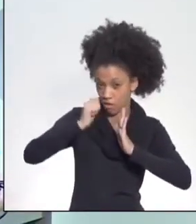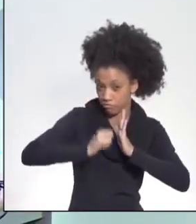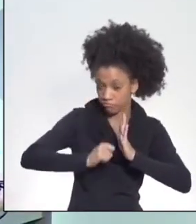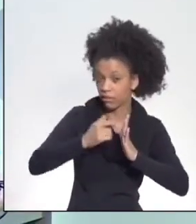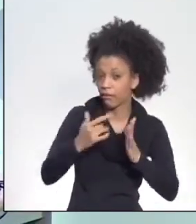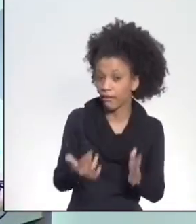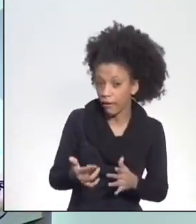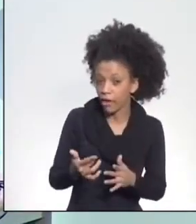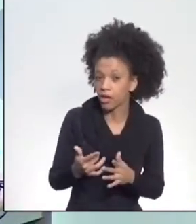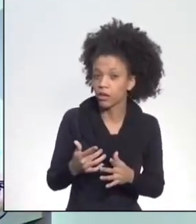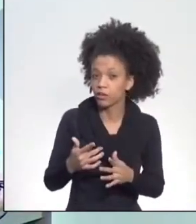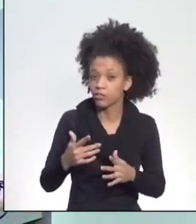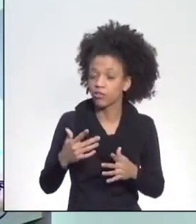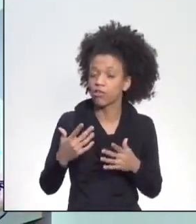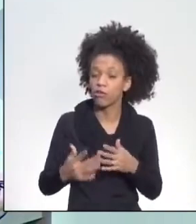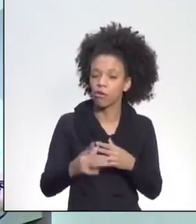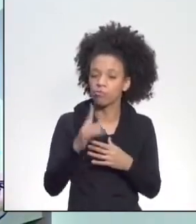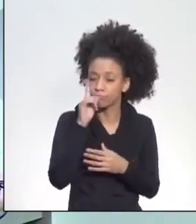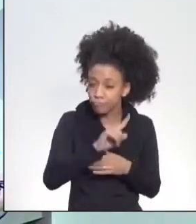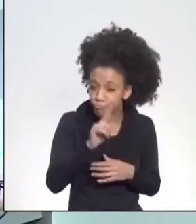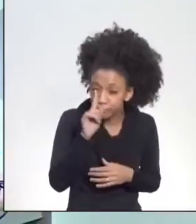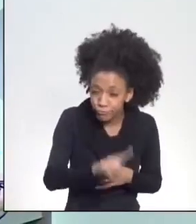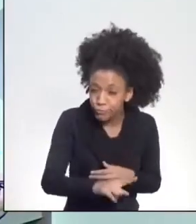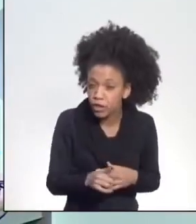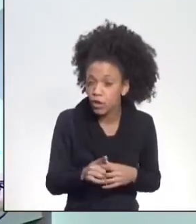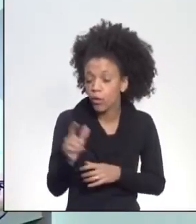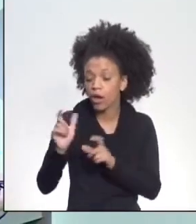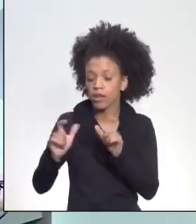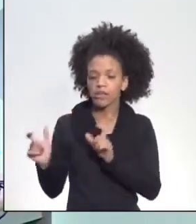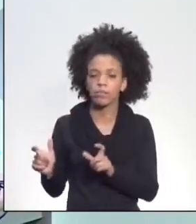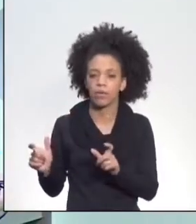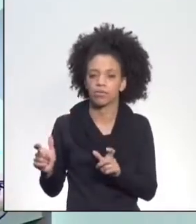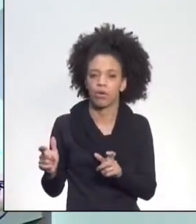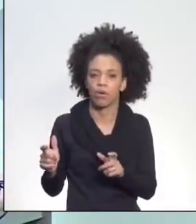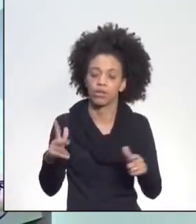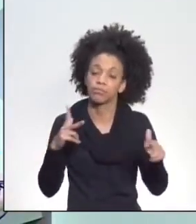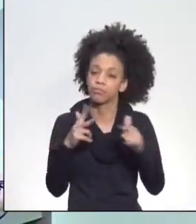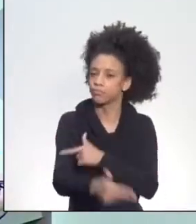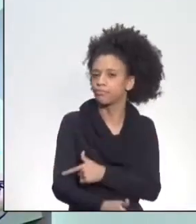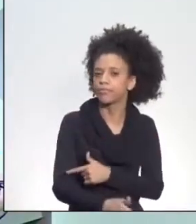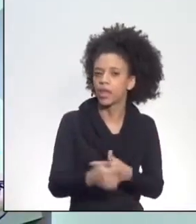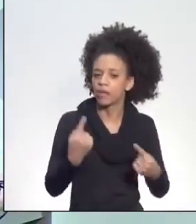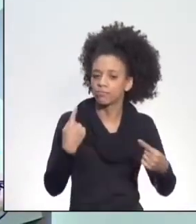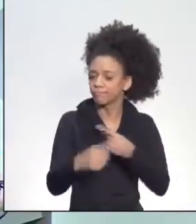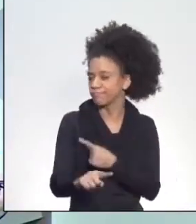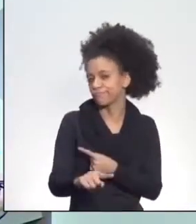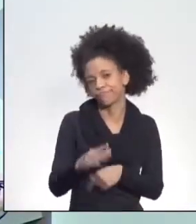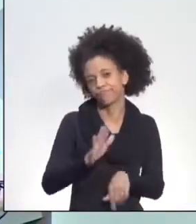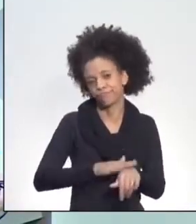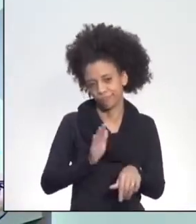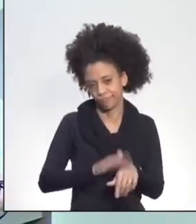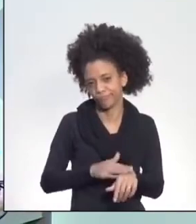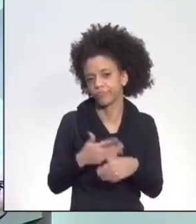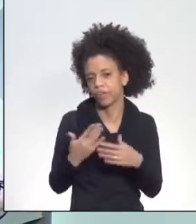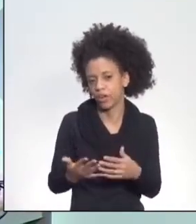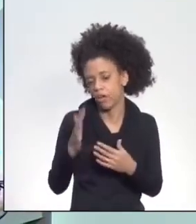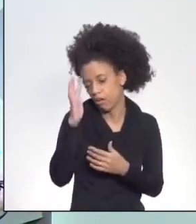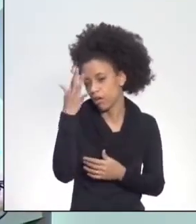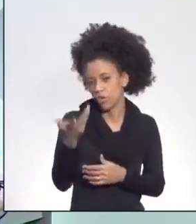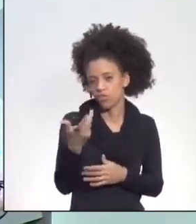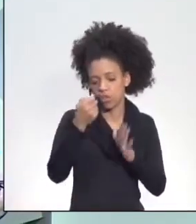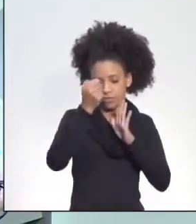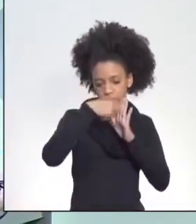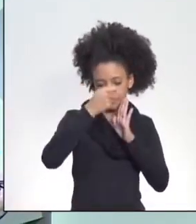de vandalismo, onde as pessoas, né, por revolta ou algum tipo de outra situação, resolvem colocar